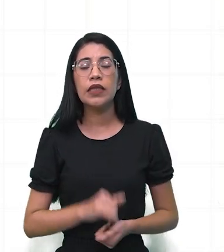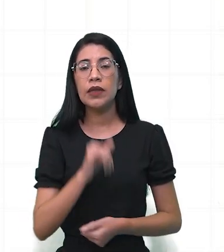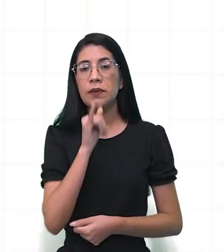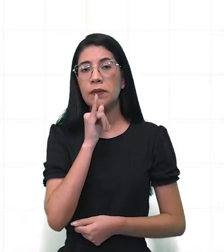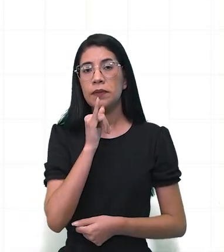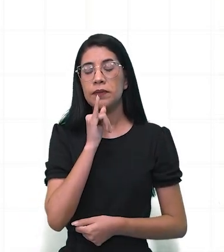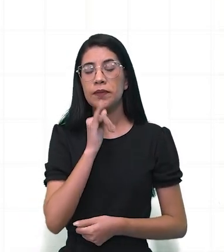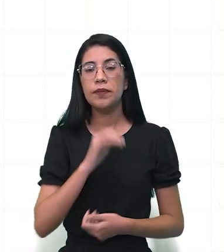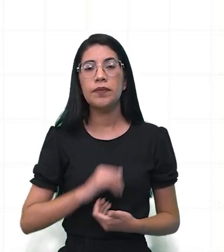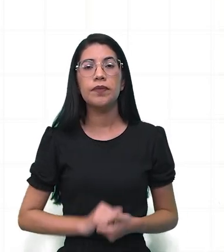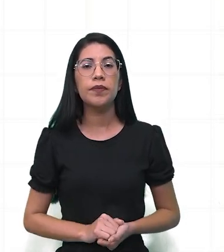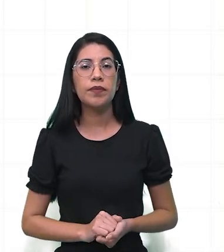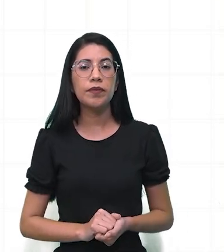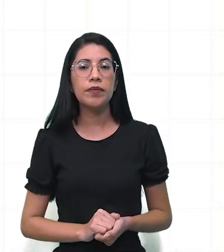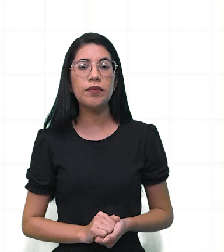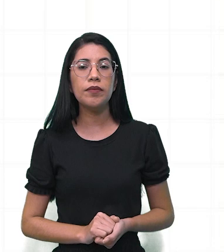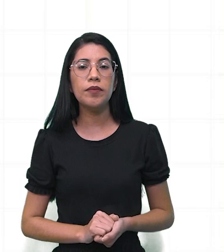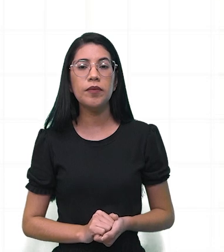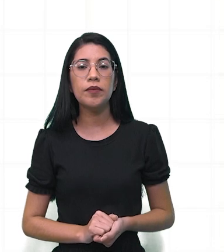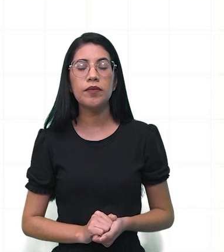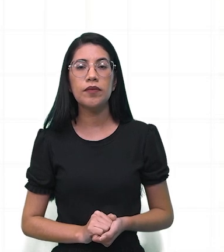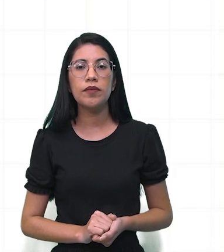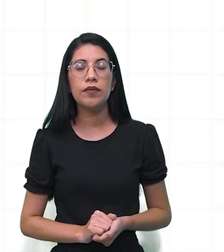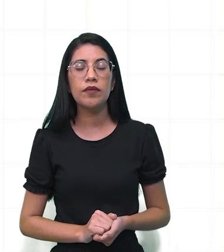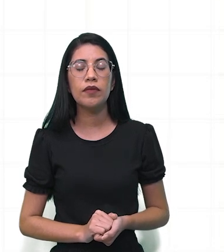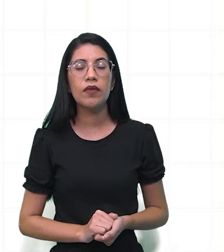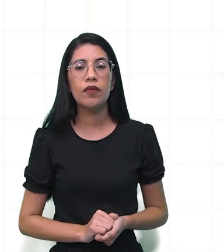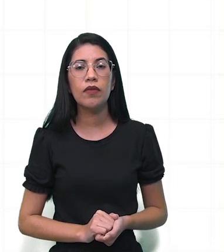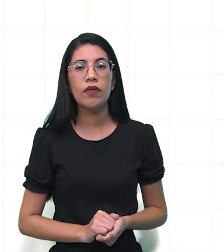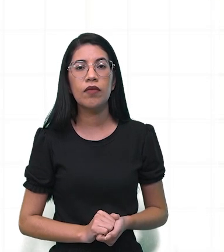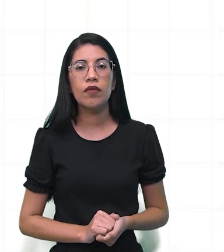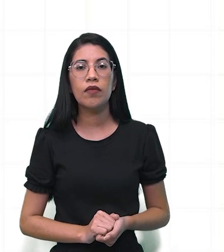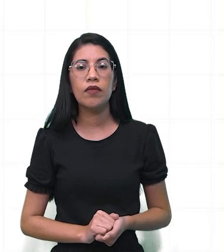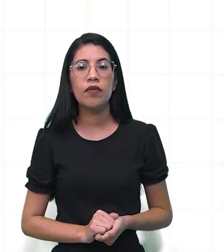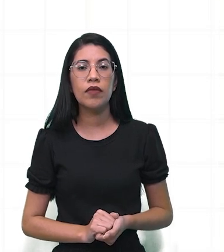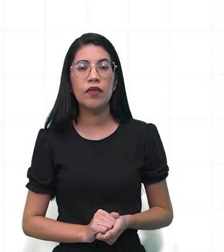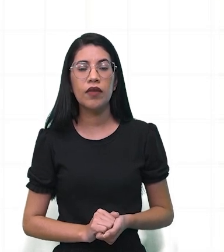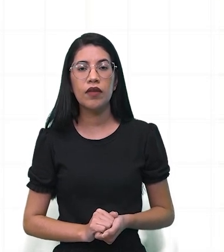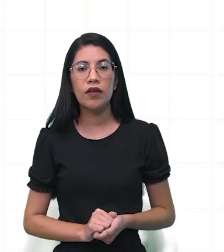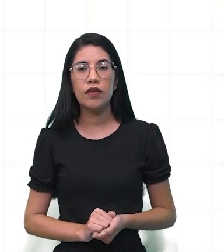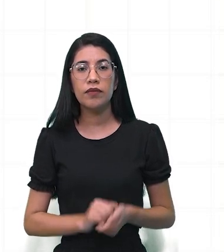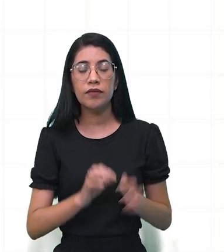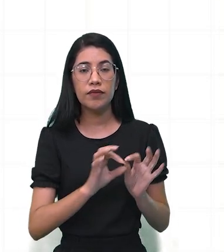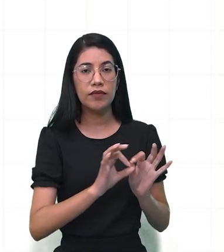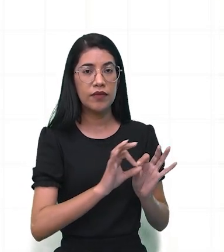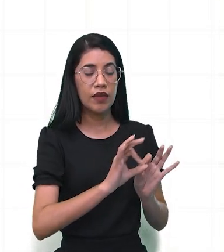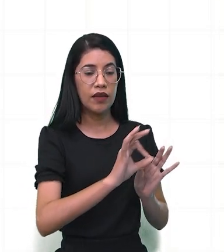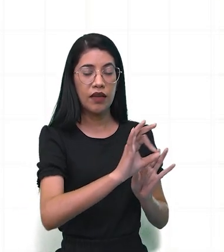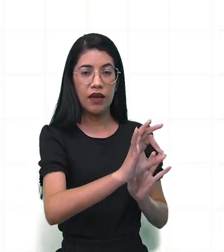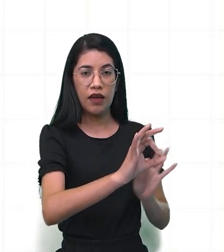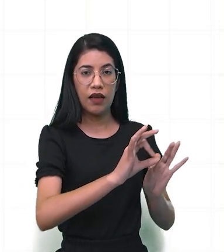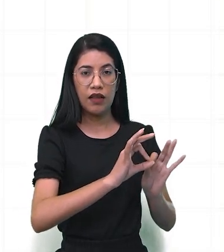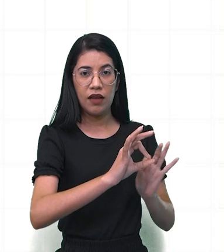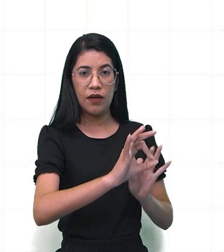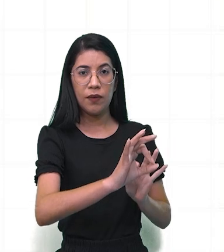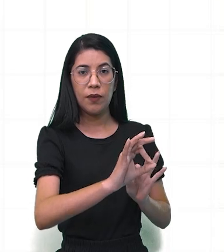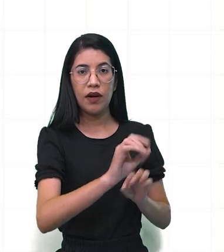supor, tá? Vamos apenas supor que a largura desse campo aqui,